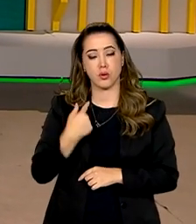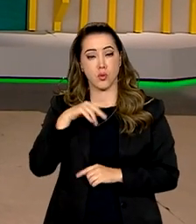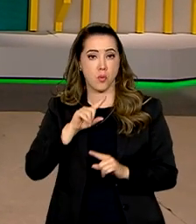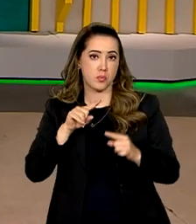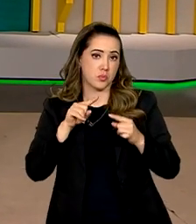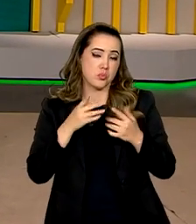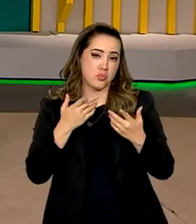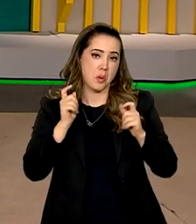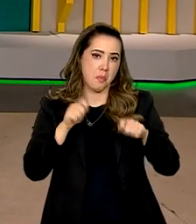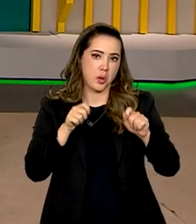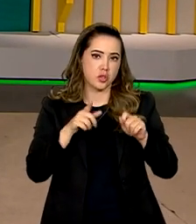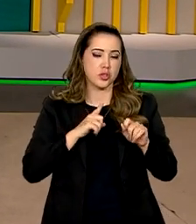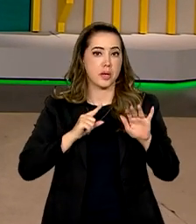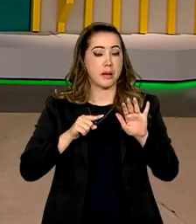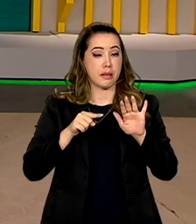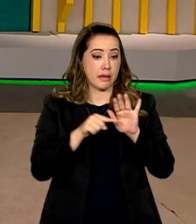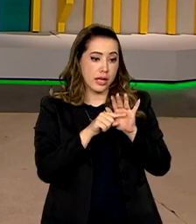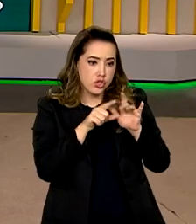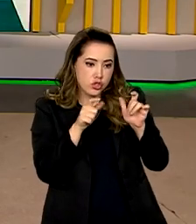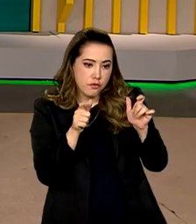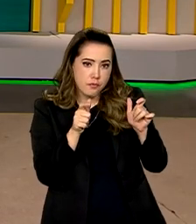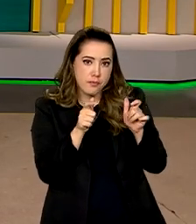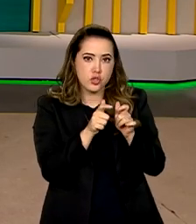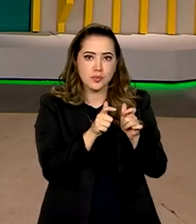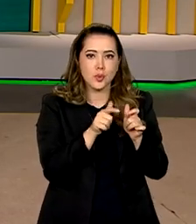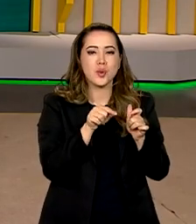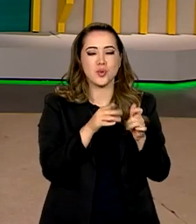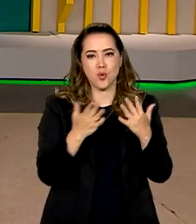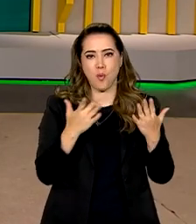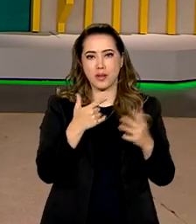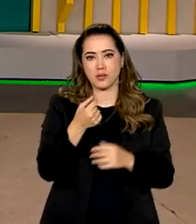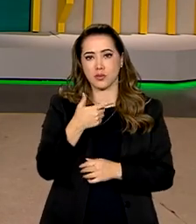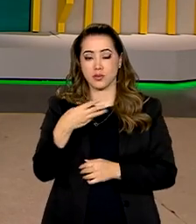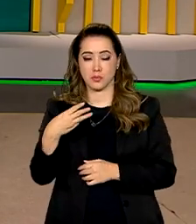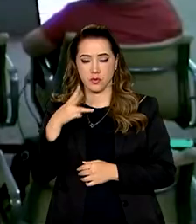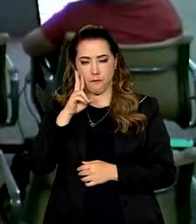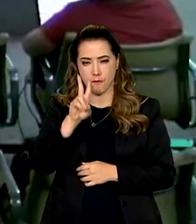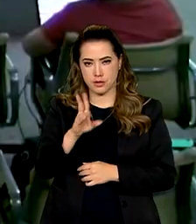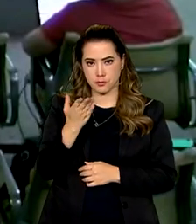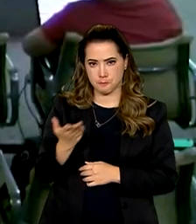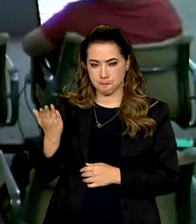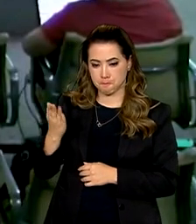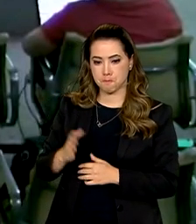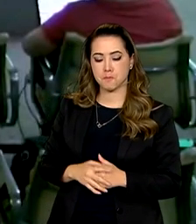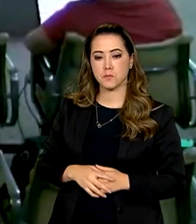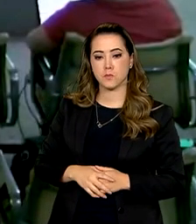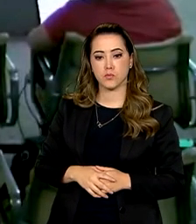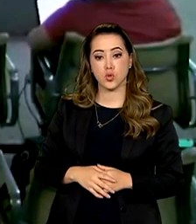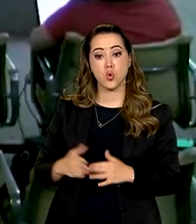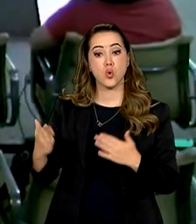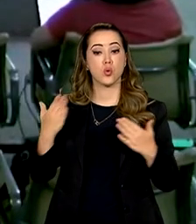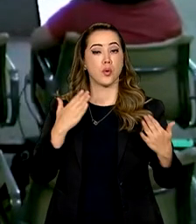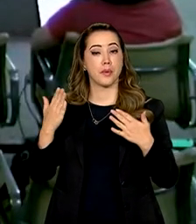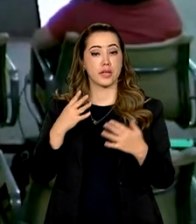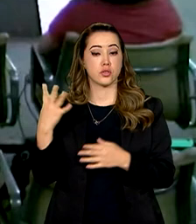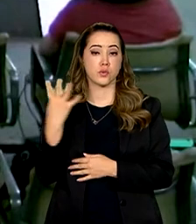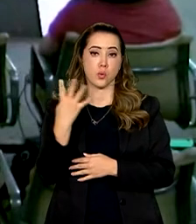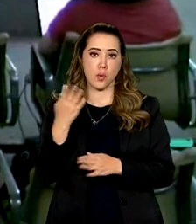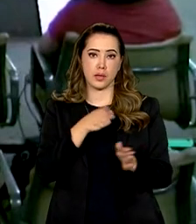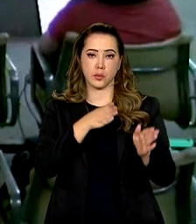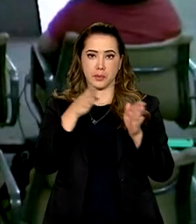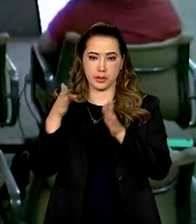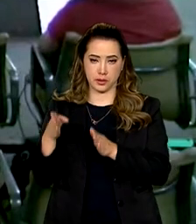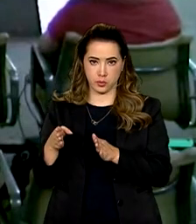menor até o fim de 2023. Confira na reportagem de Alisson Machado. O resultado primário do quarto bimestre